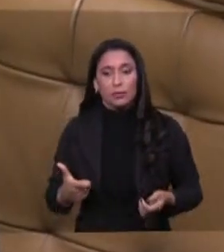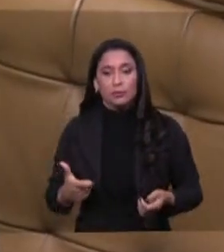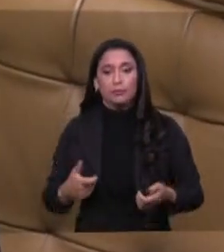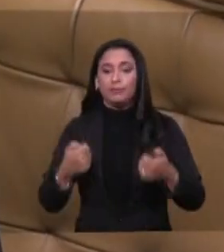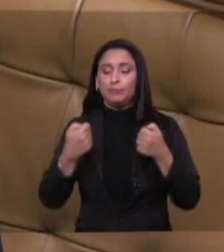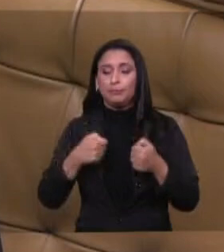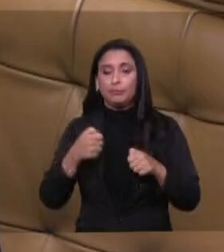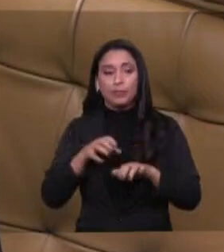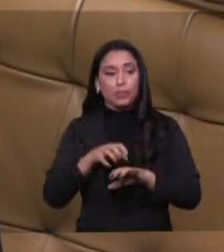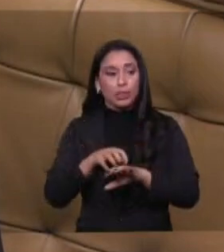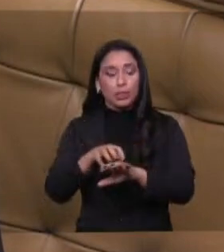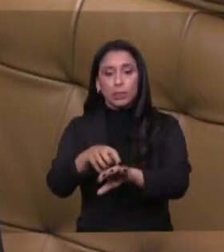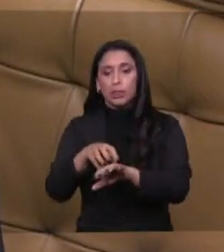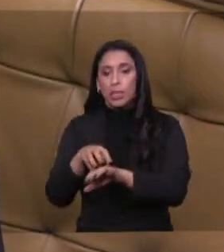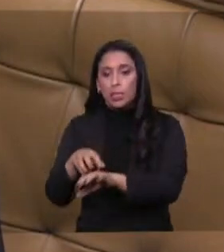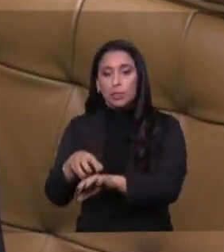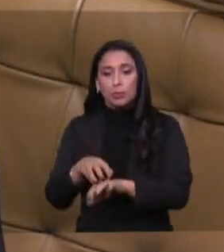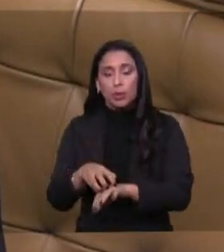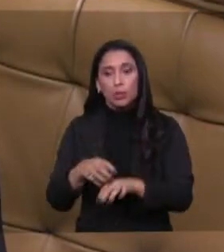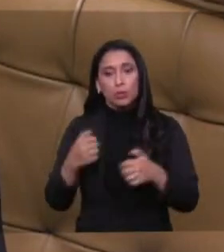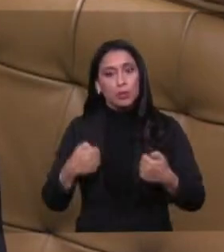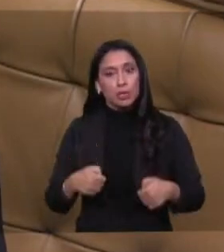Precisando de transporte.